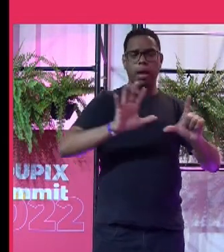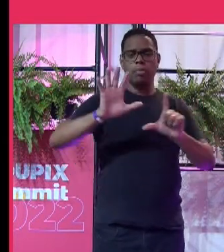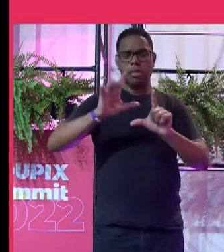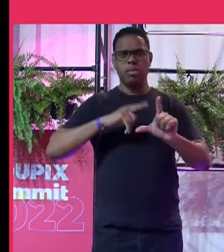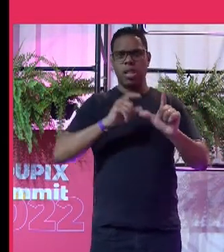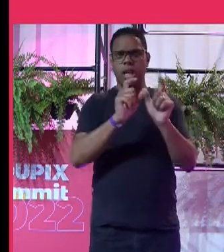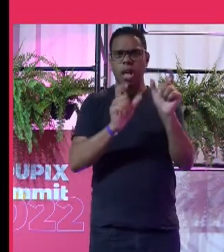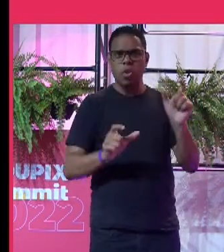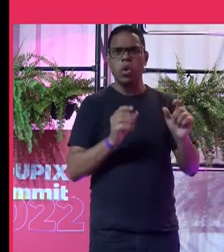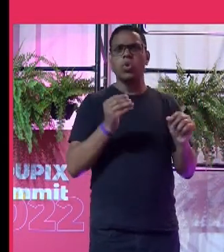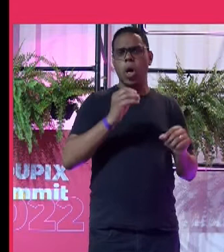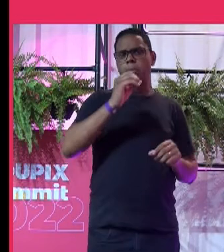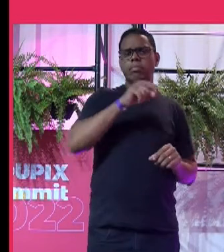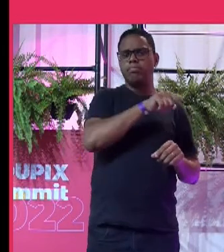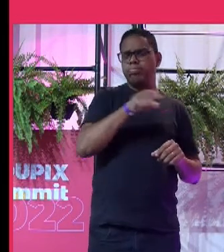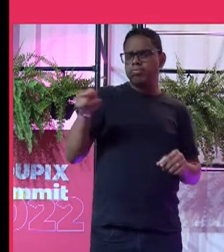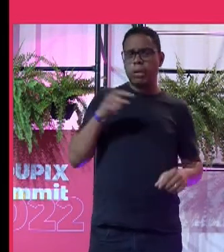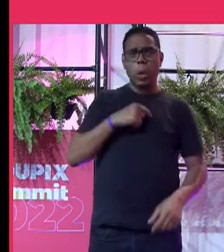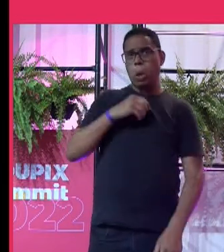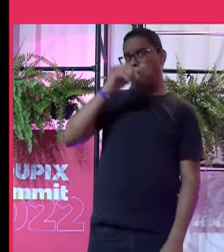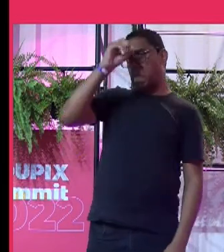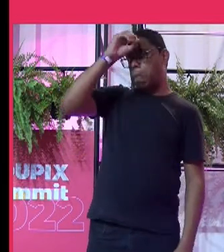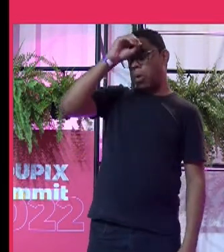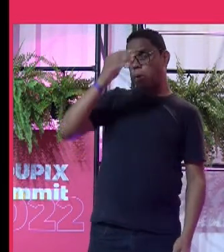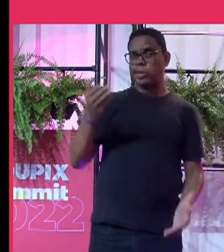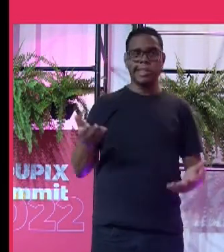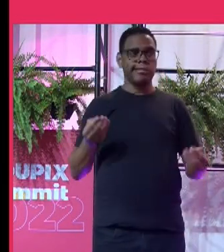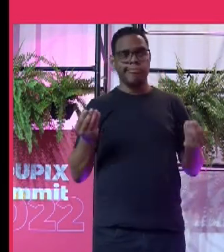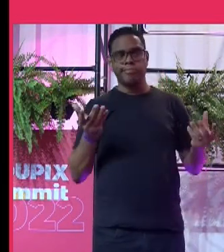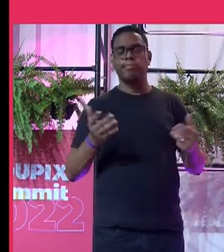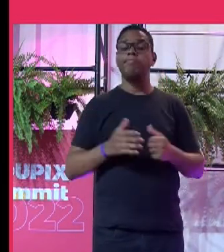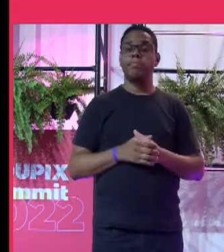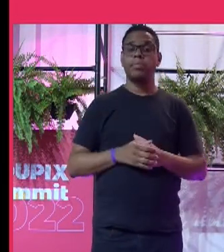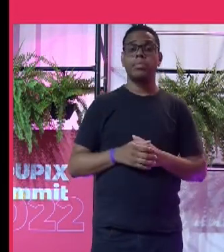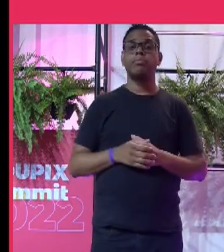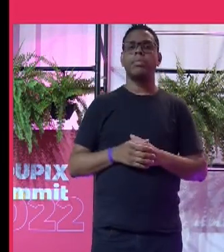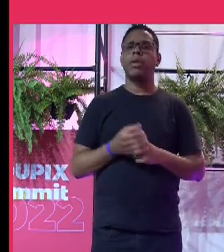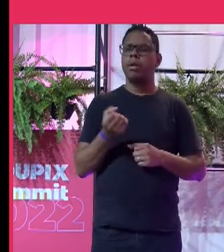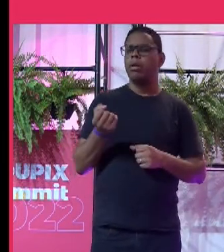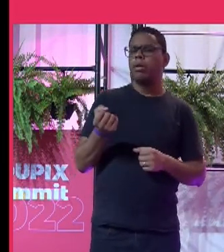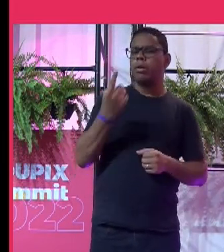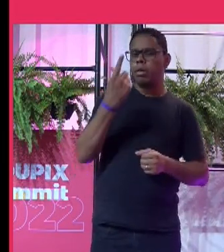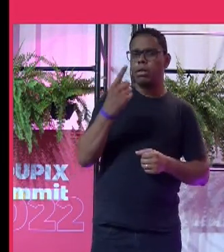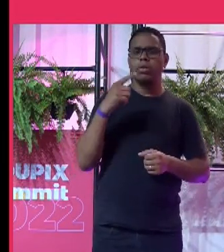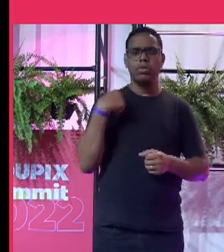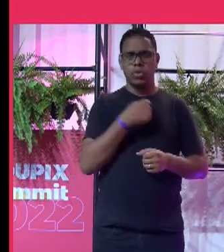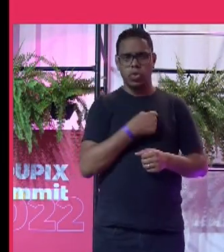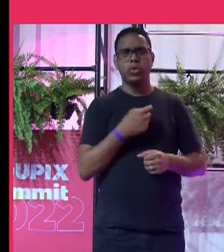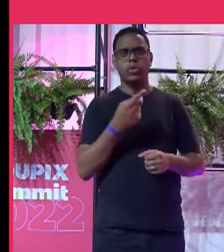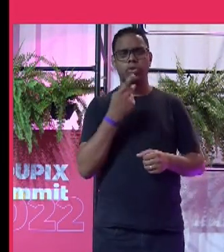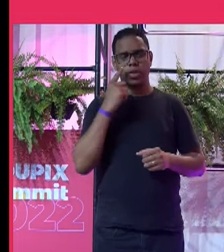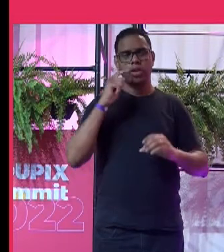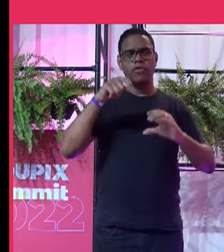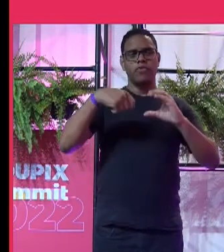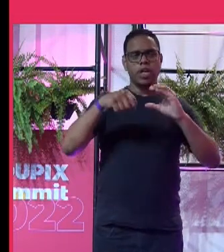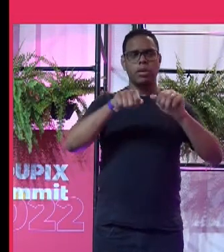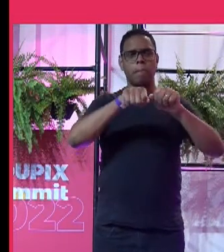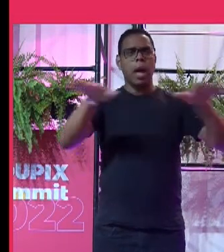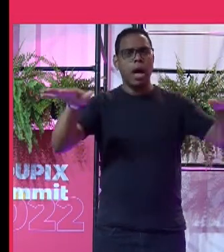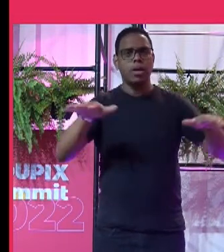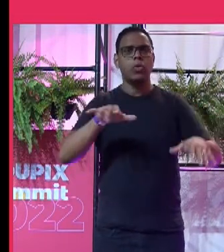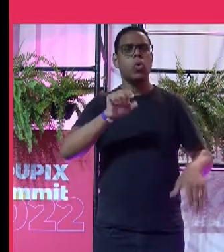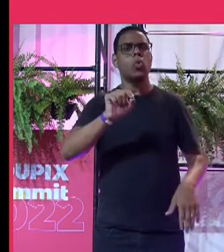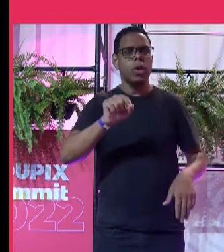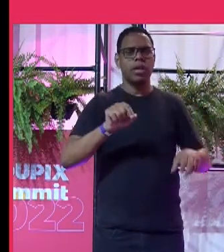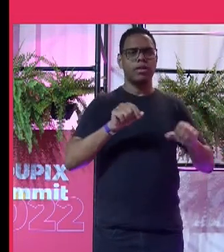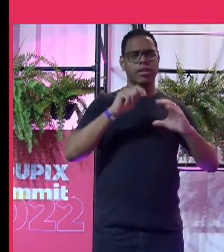algoritmo e a entrega deles. E aí fica aquele receio. Eu acho muito curioso quando a gente fala de vídeo viral. O que faz um vídeo